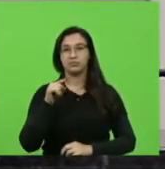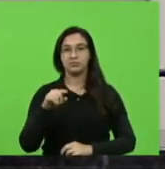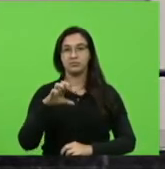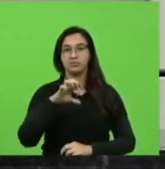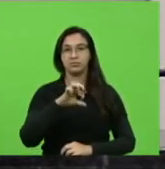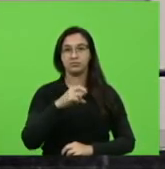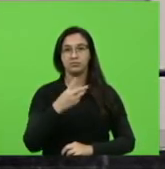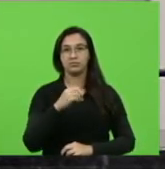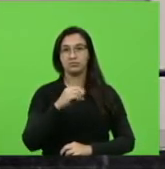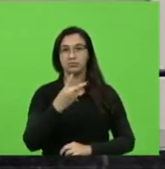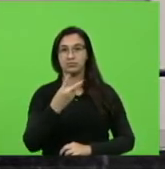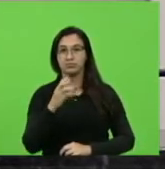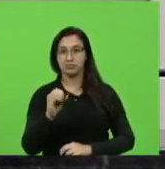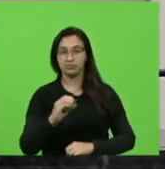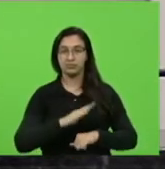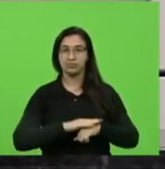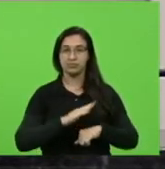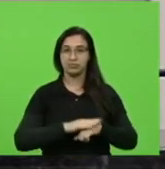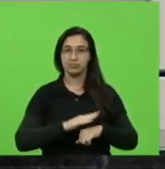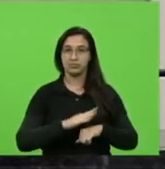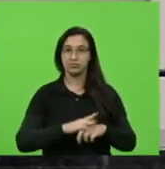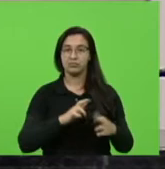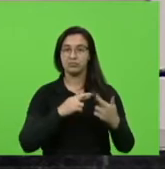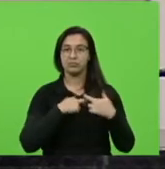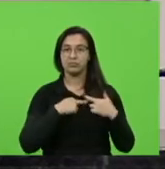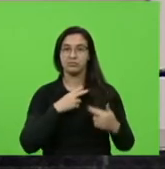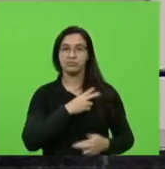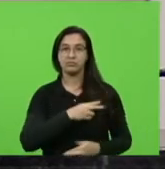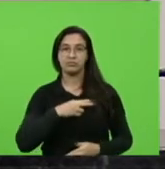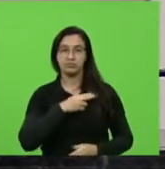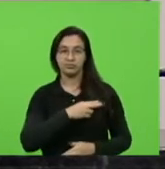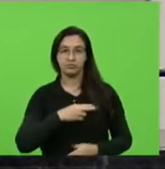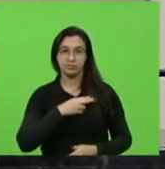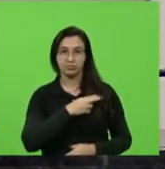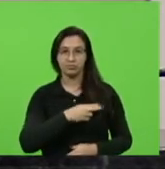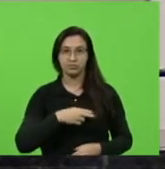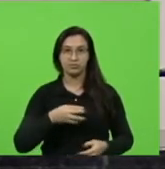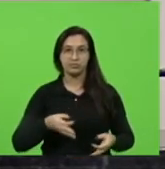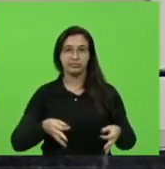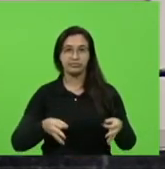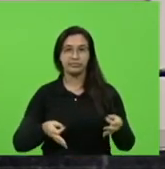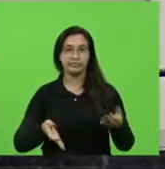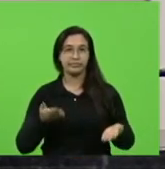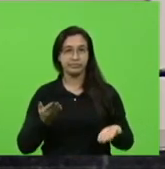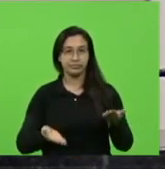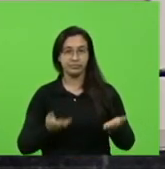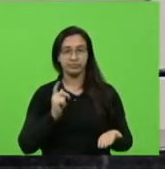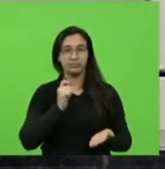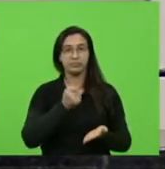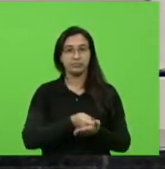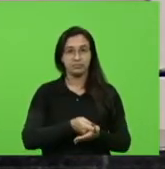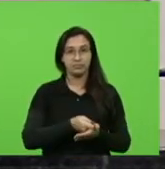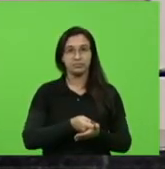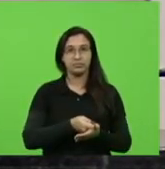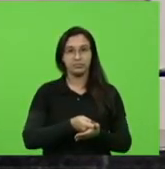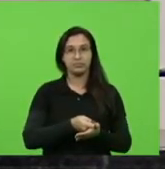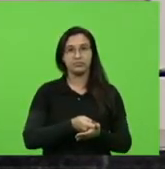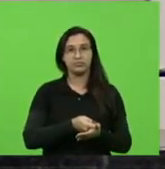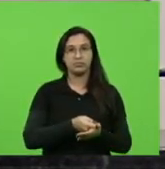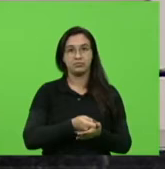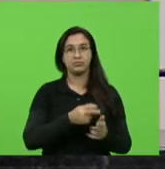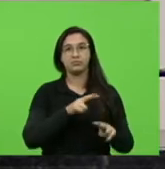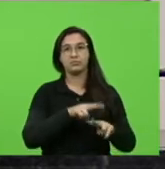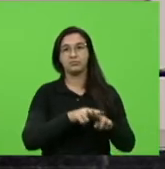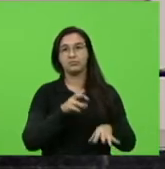24.9/2020, autor deputado Delegado Ulisses Gabriel, dispõe sobre a flexibilização da forma de pagamento da fiança concedida por